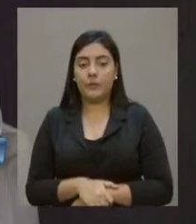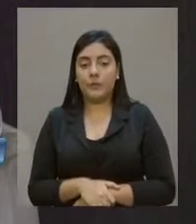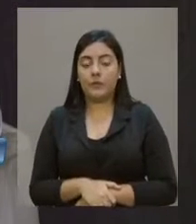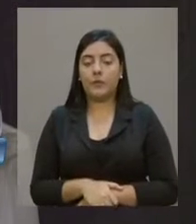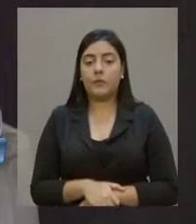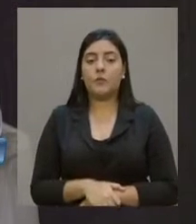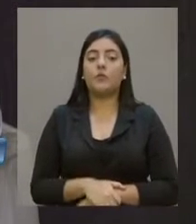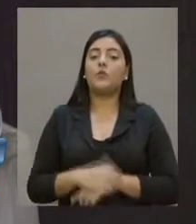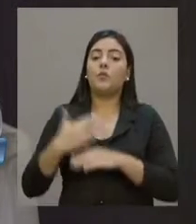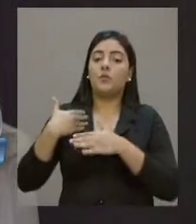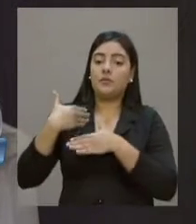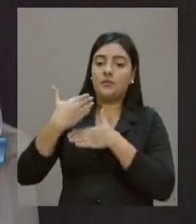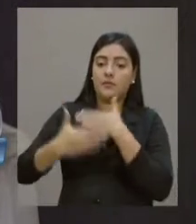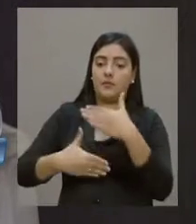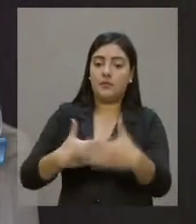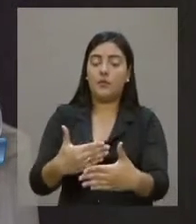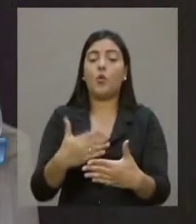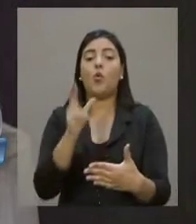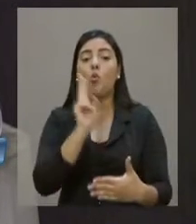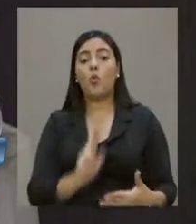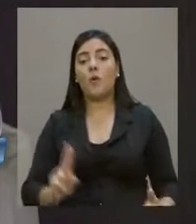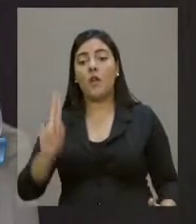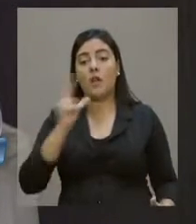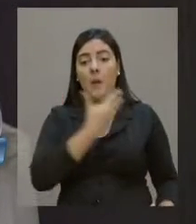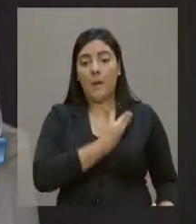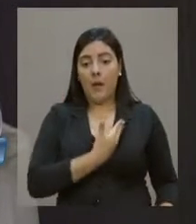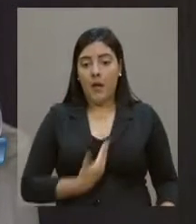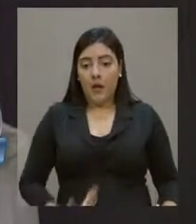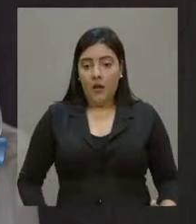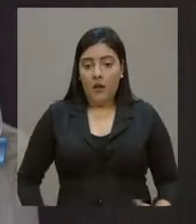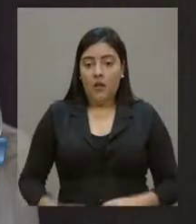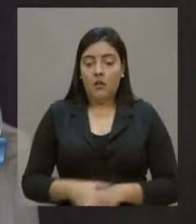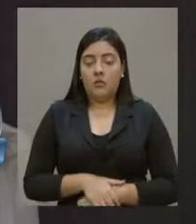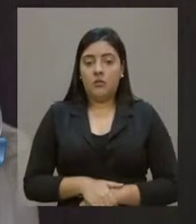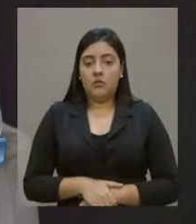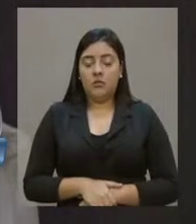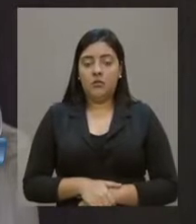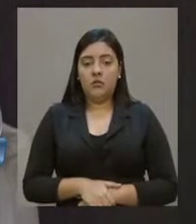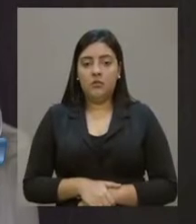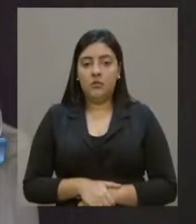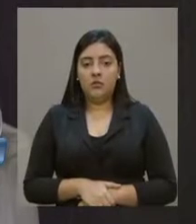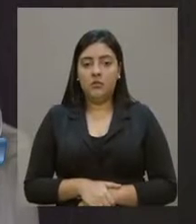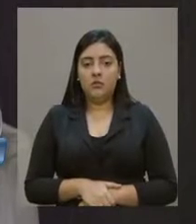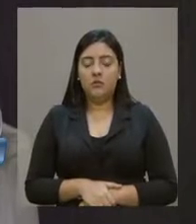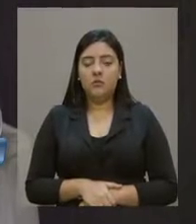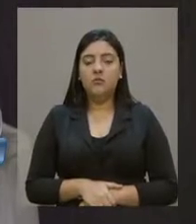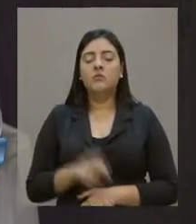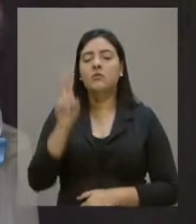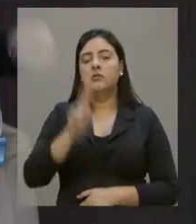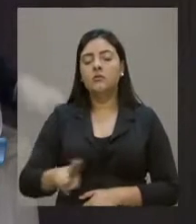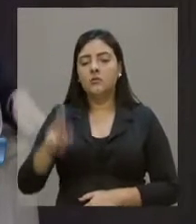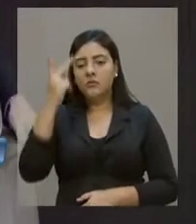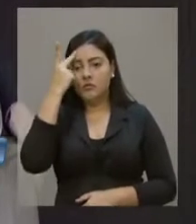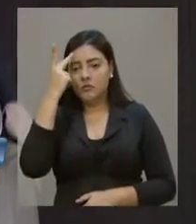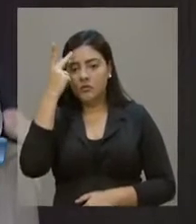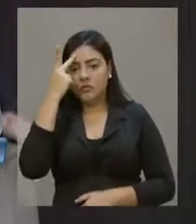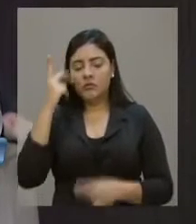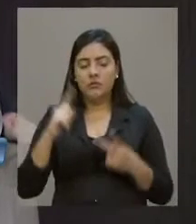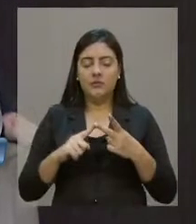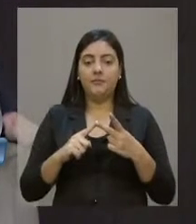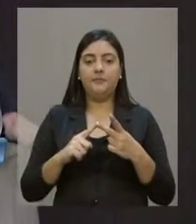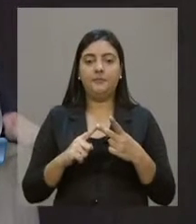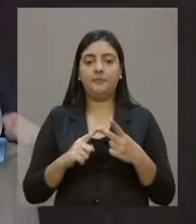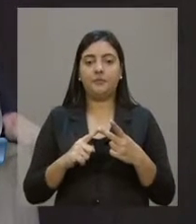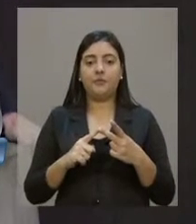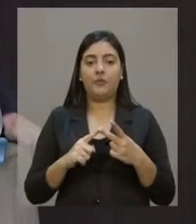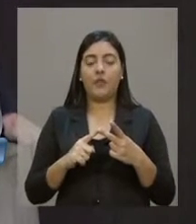o crescimento das universidades públicas como cidadelas da democracia e da resistência democrática. A Universidade de São Paulo, a Universidade de